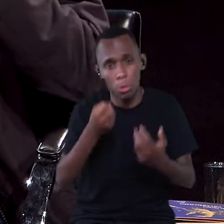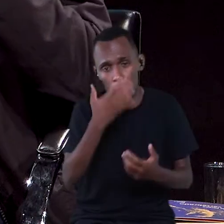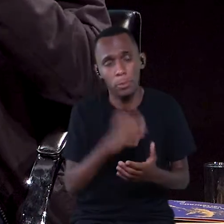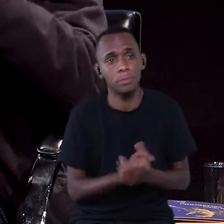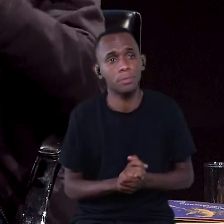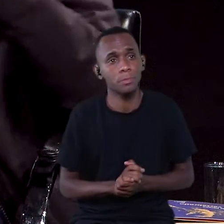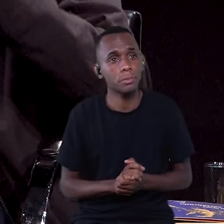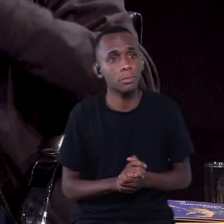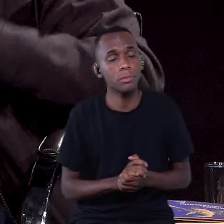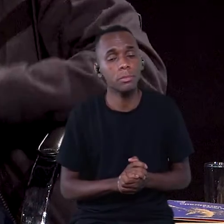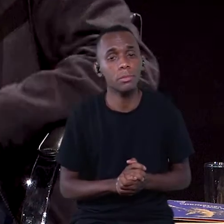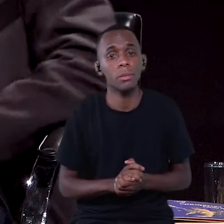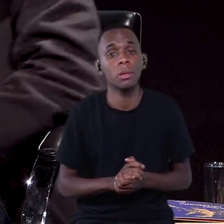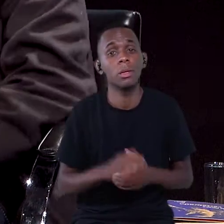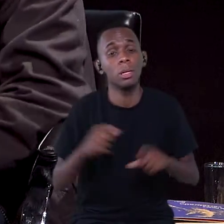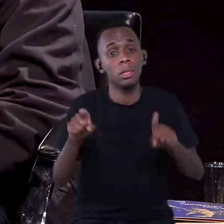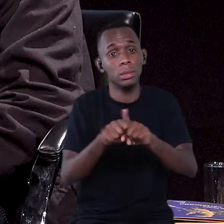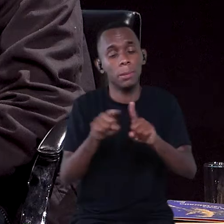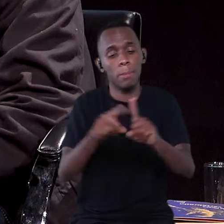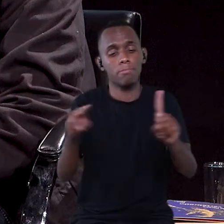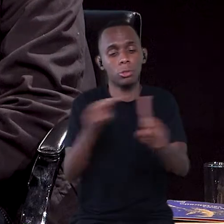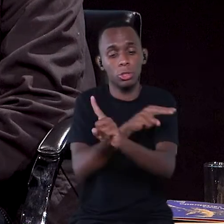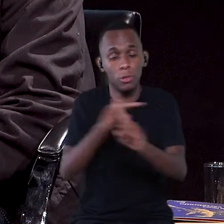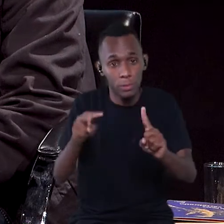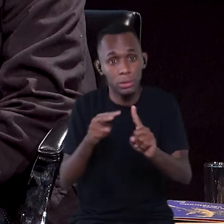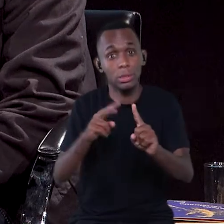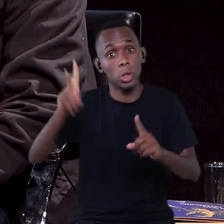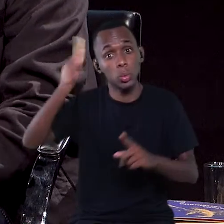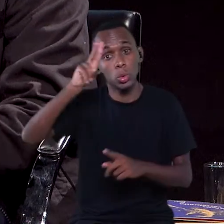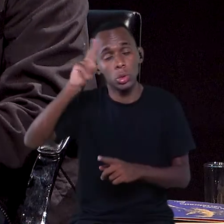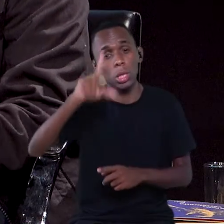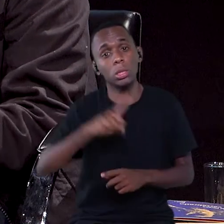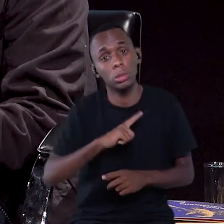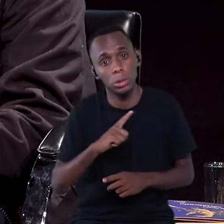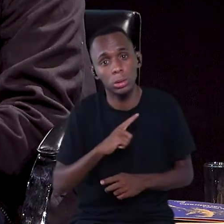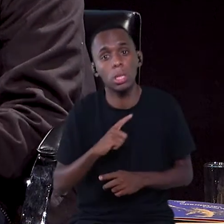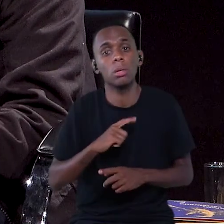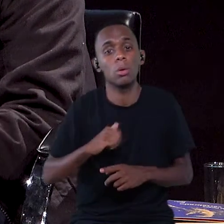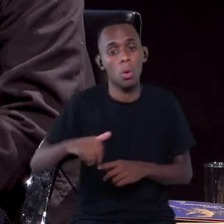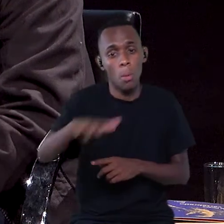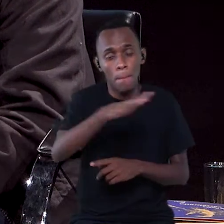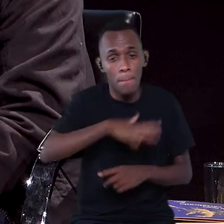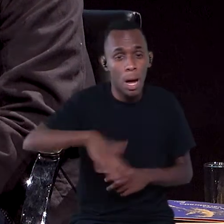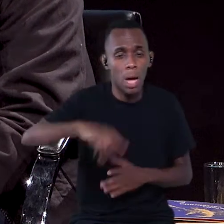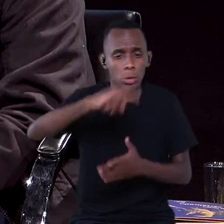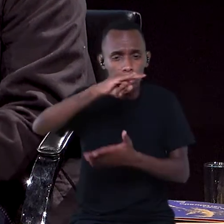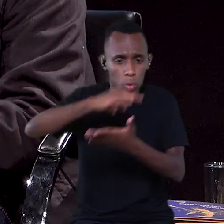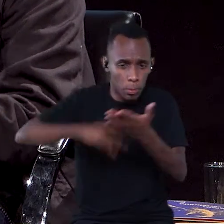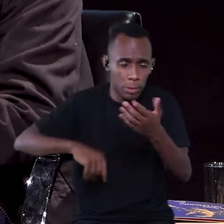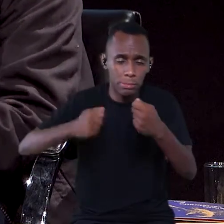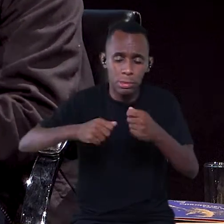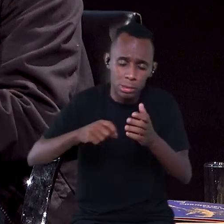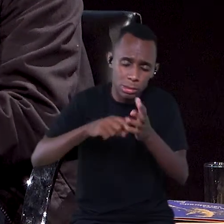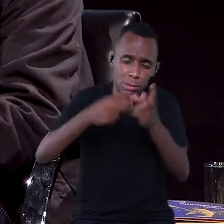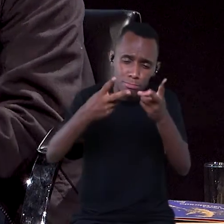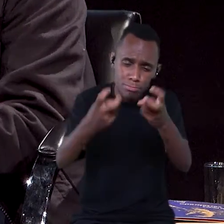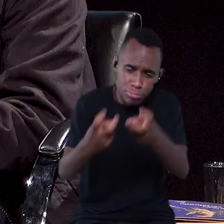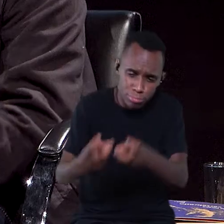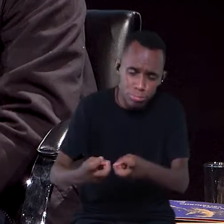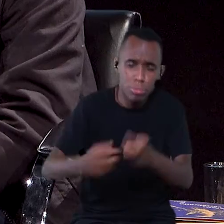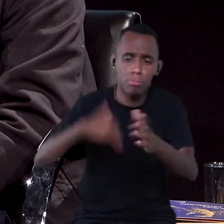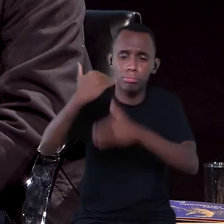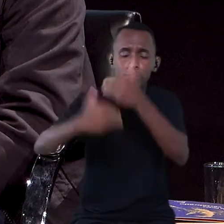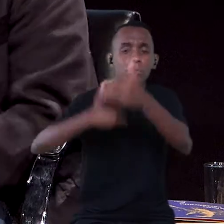interessante, né? Do ponto de vista da história, o que acontece? Nós temos todo um campo documental ainda para ser explorado,